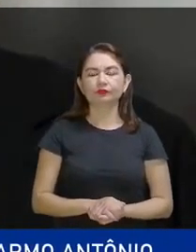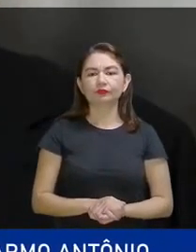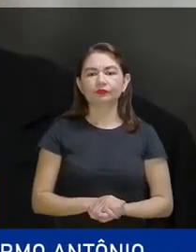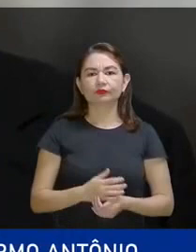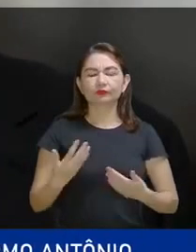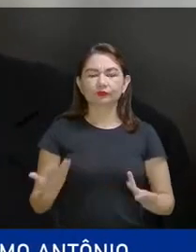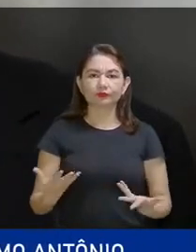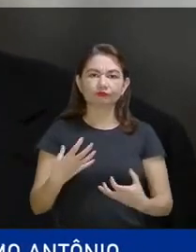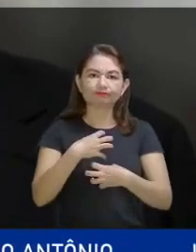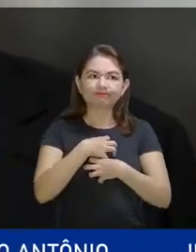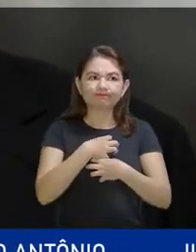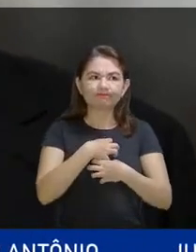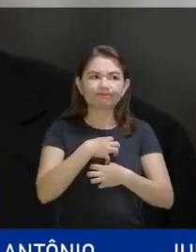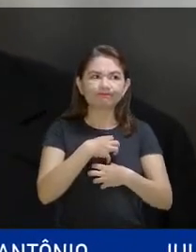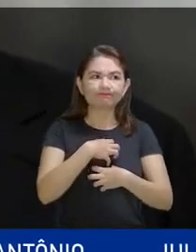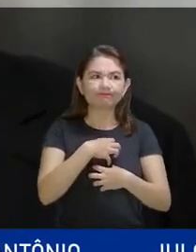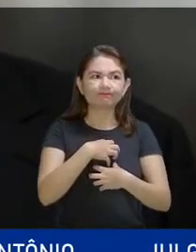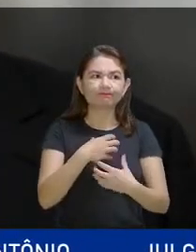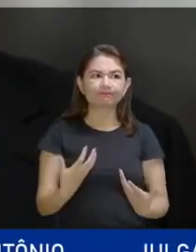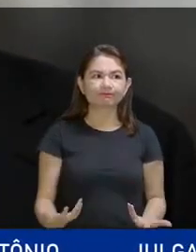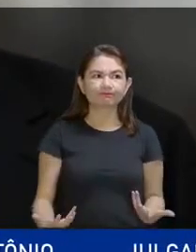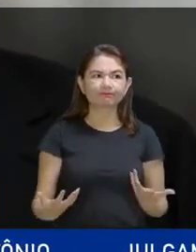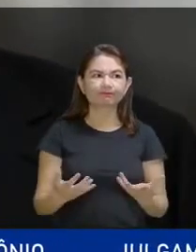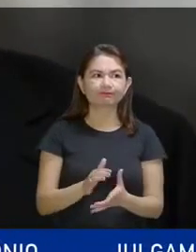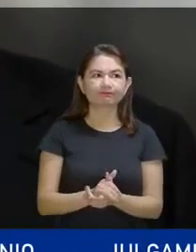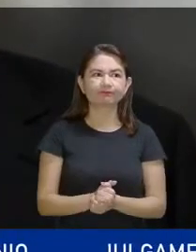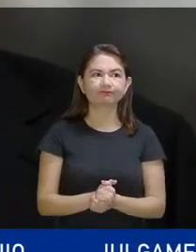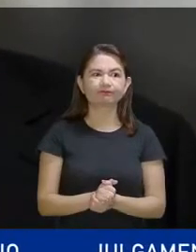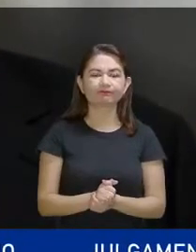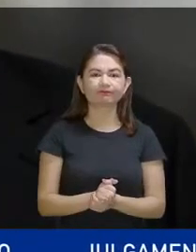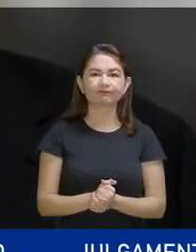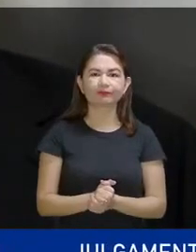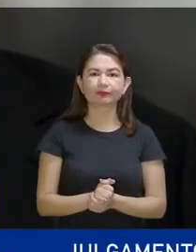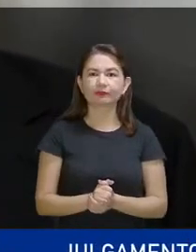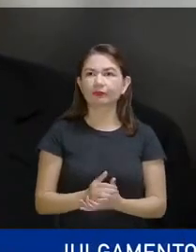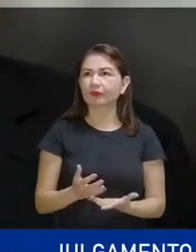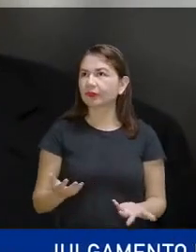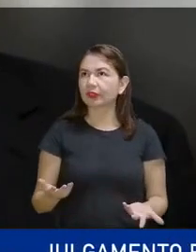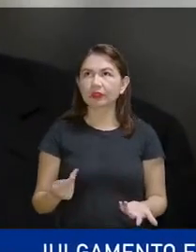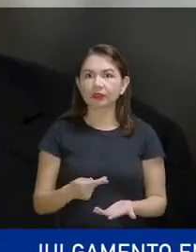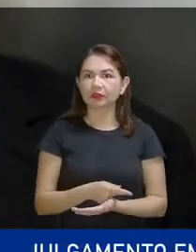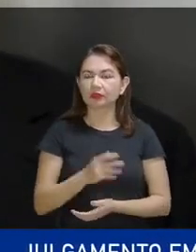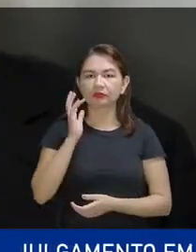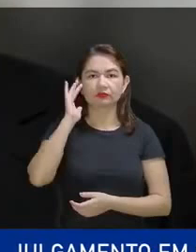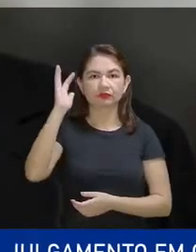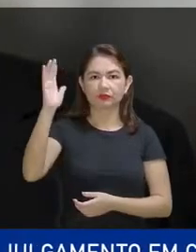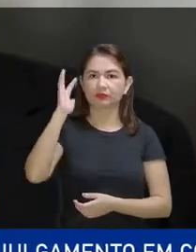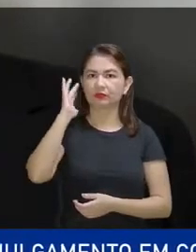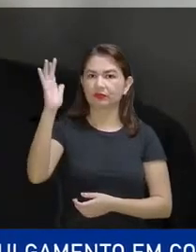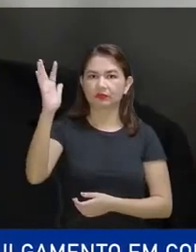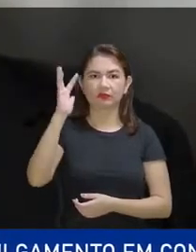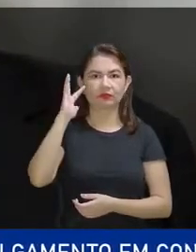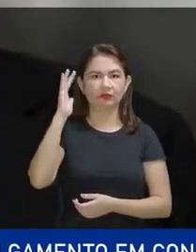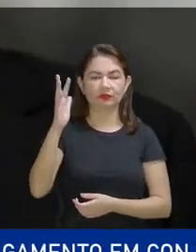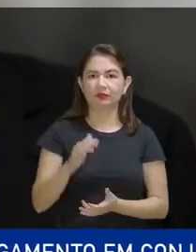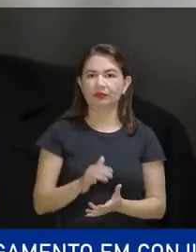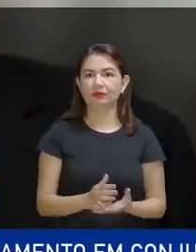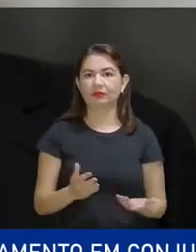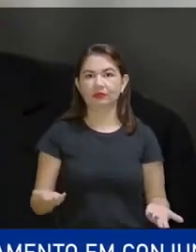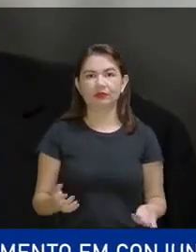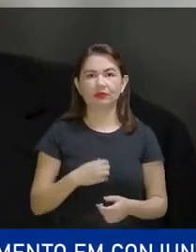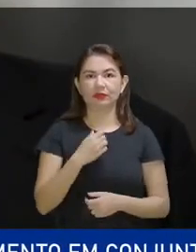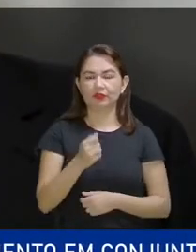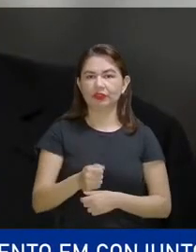animo até a criar uma situação imaginária. Doutor Paulo Madeira, eu